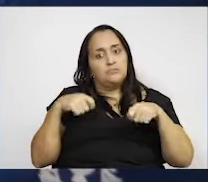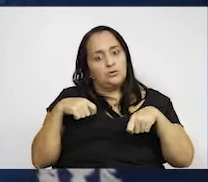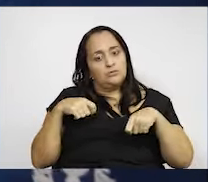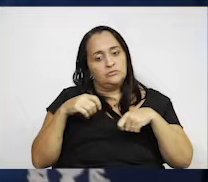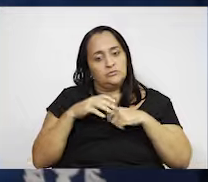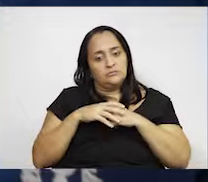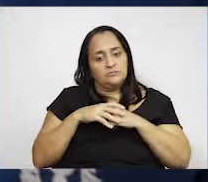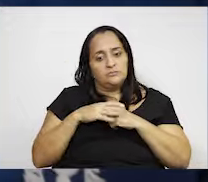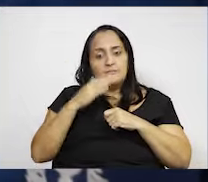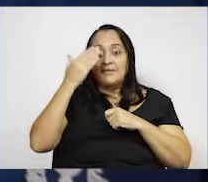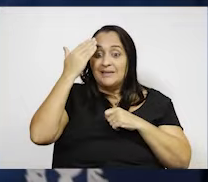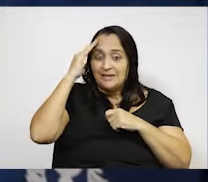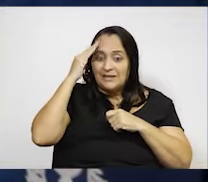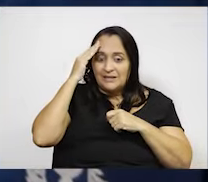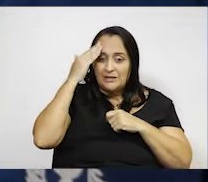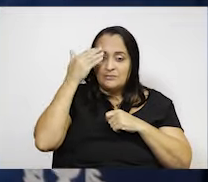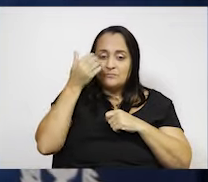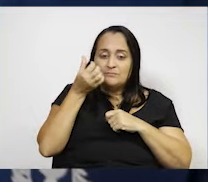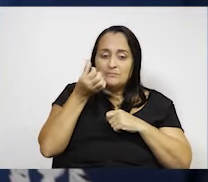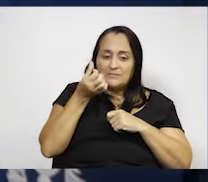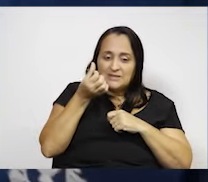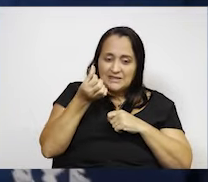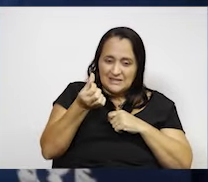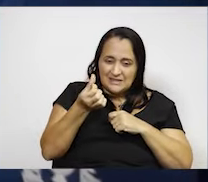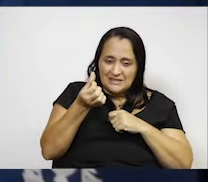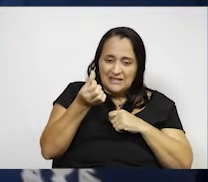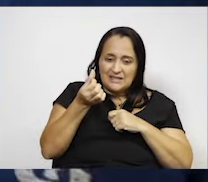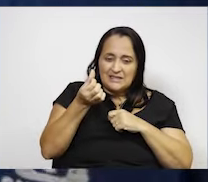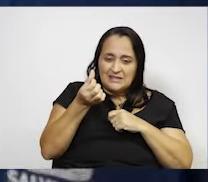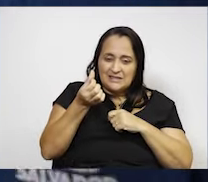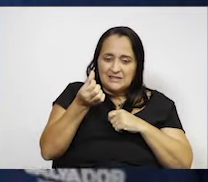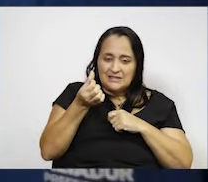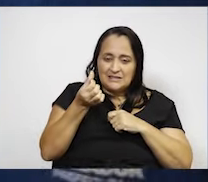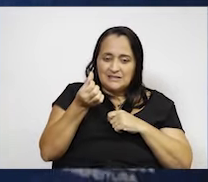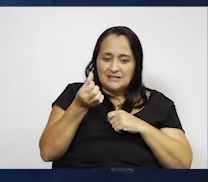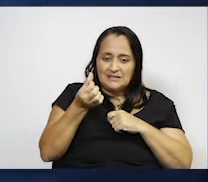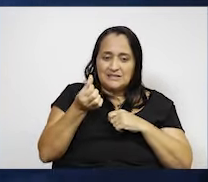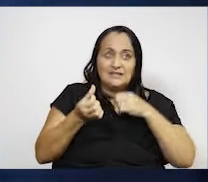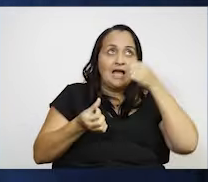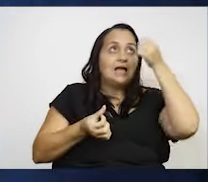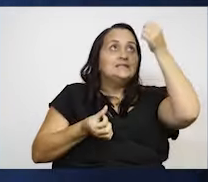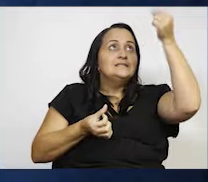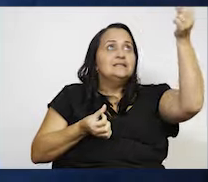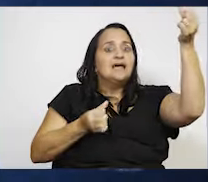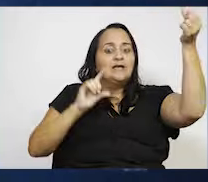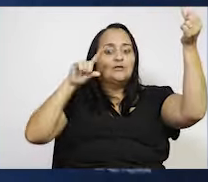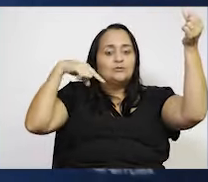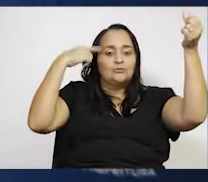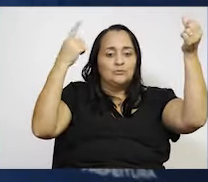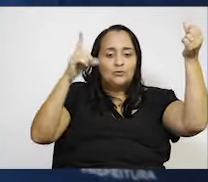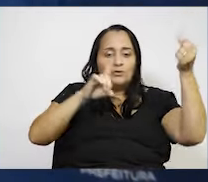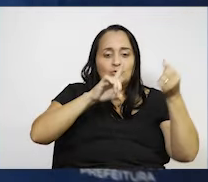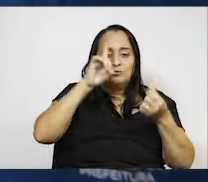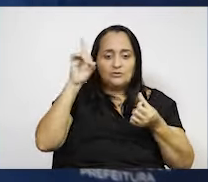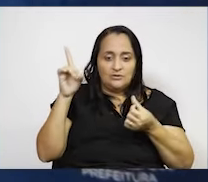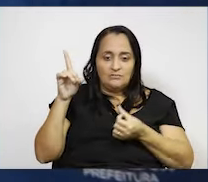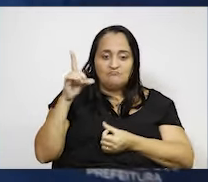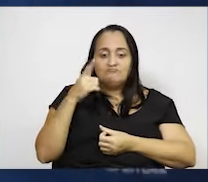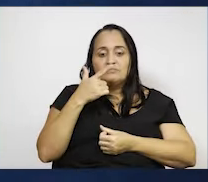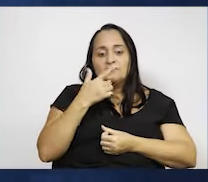tarde. Percebem que o jornal começa a ser feito às 6 e termina de ser entregue nas 6 do dia